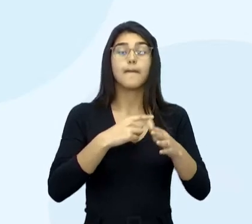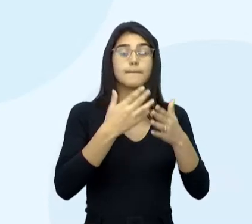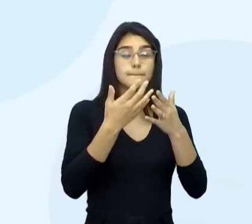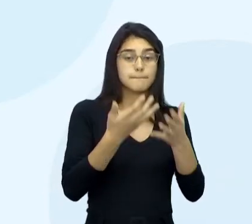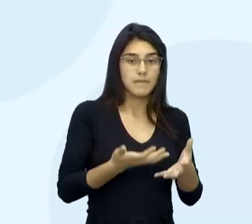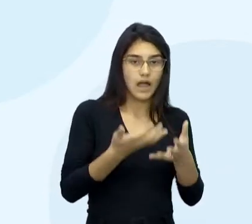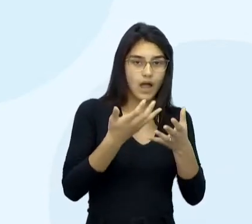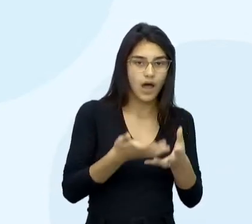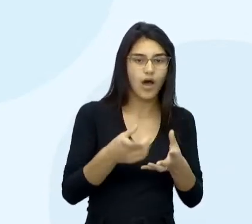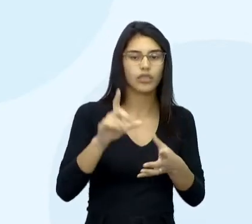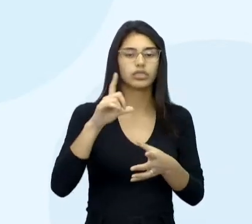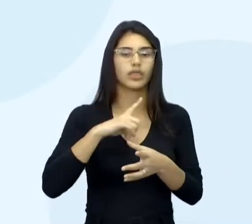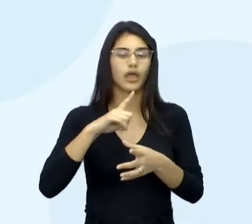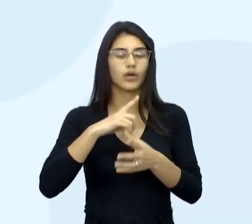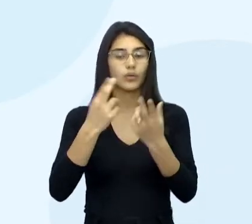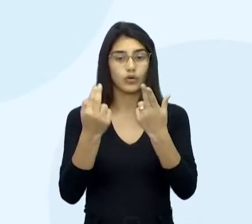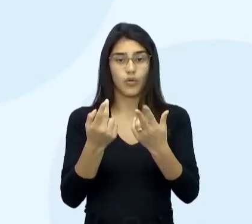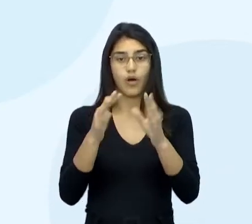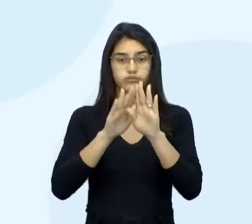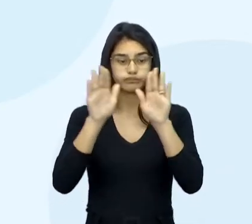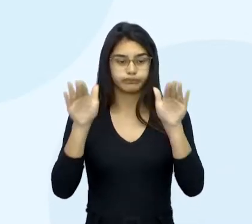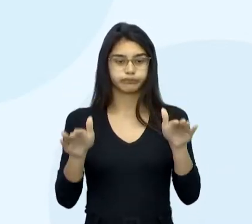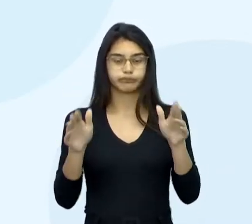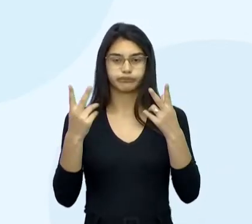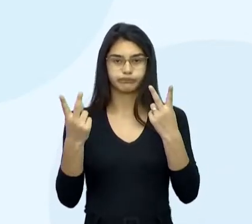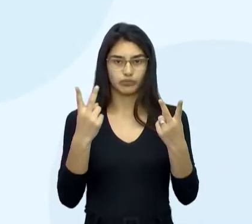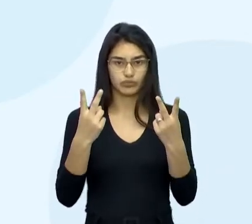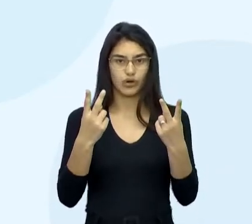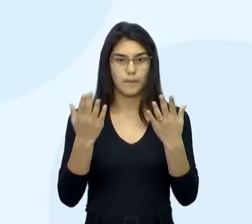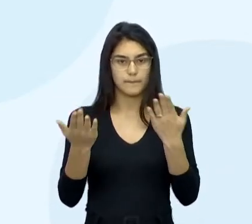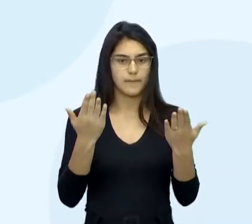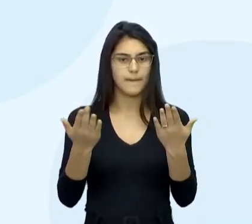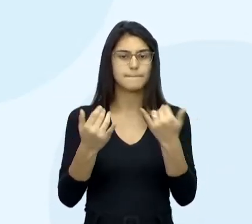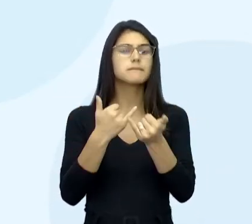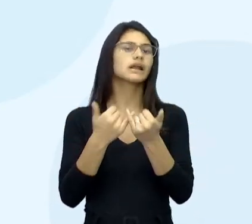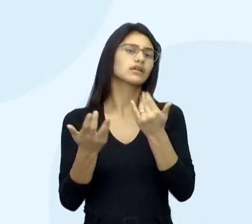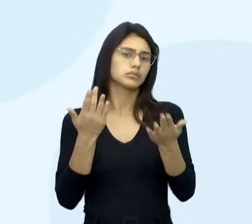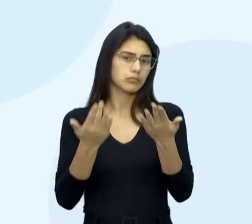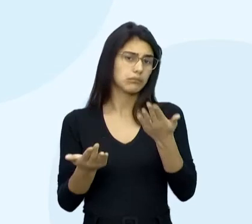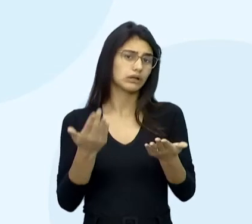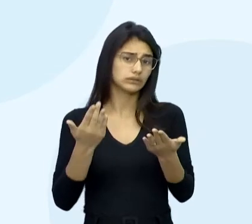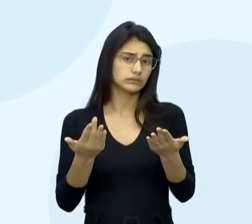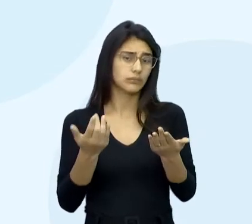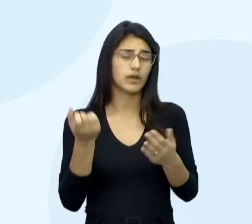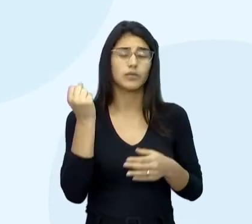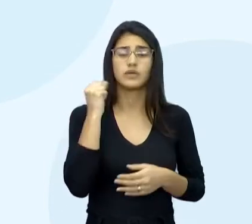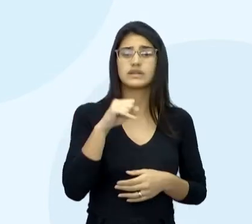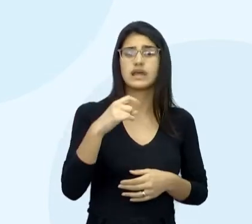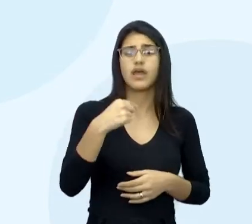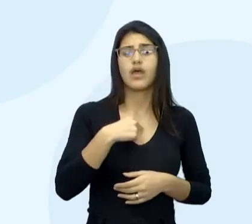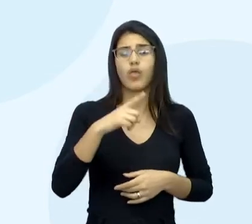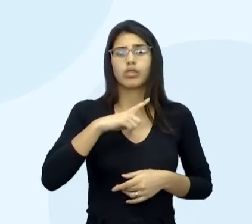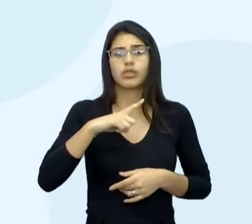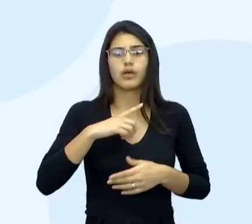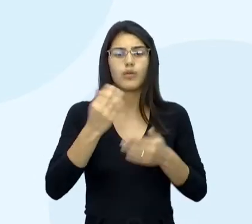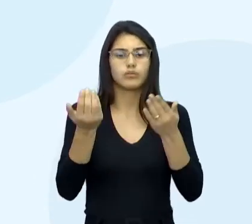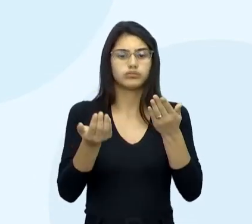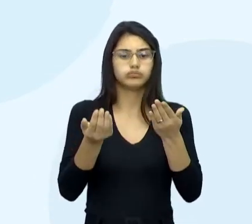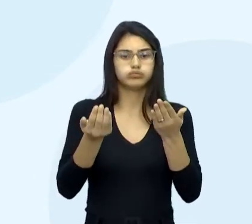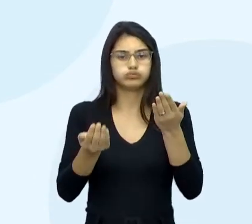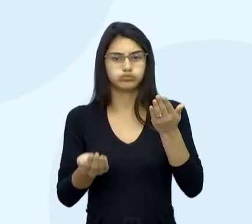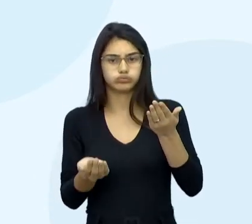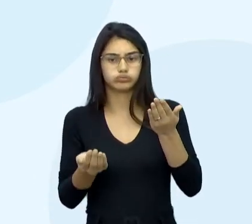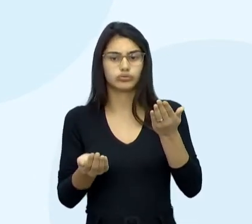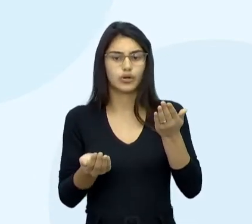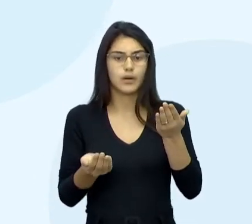peso, eu tenho do lado de lá, isso está me parecendo uma balança, né? Ainda que eu tenha aqui um contrapeso maior, mas